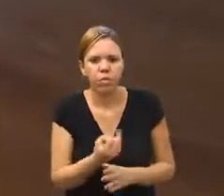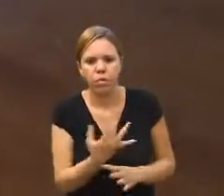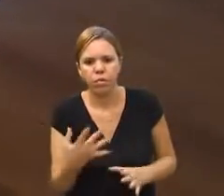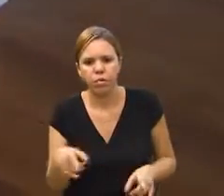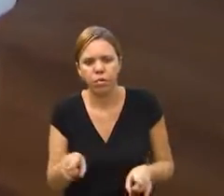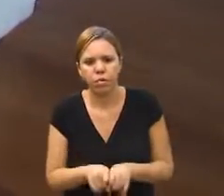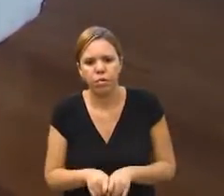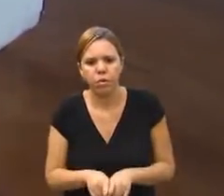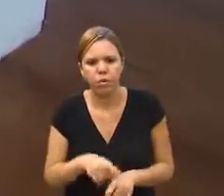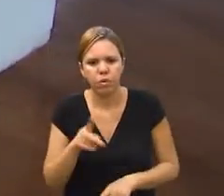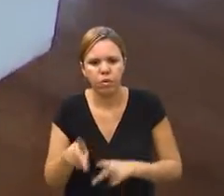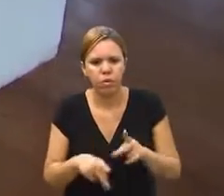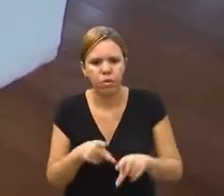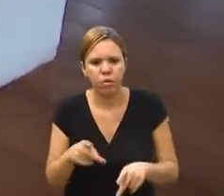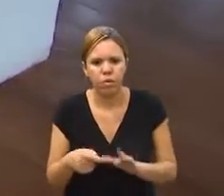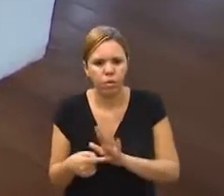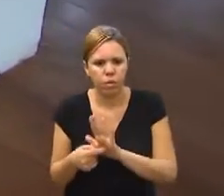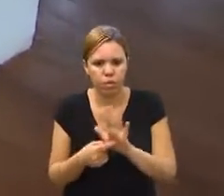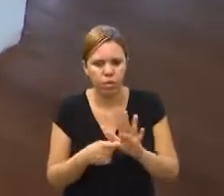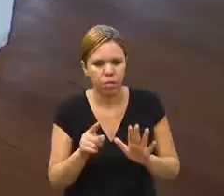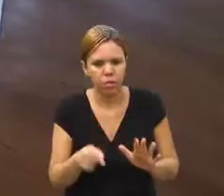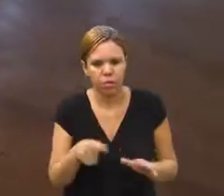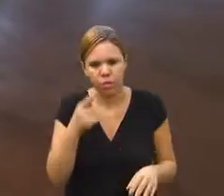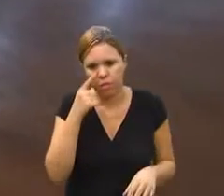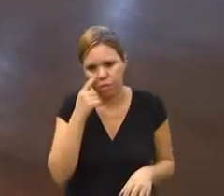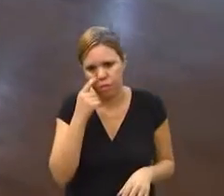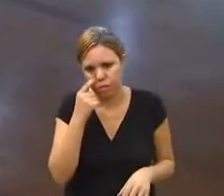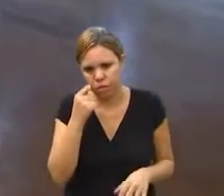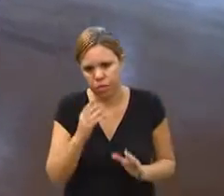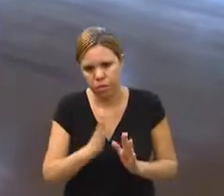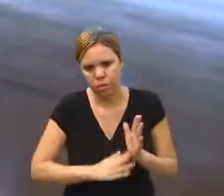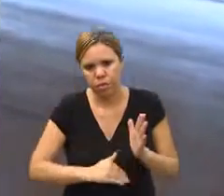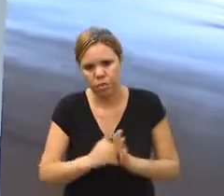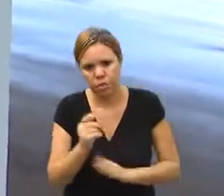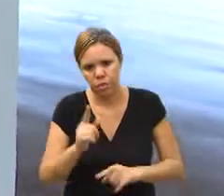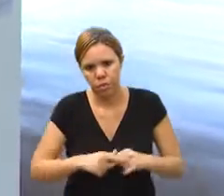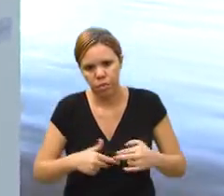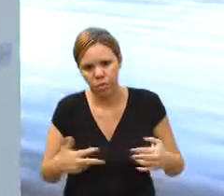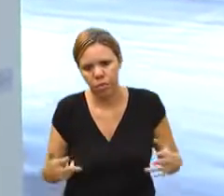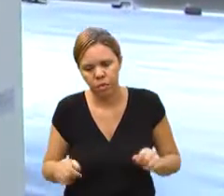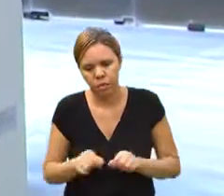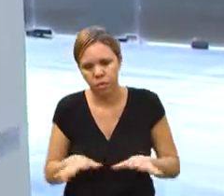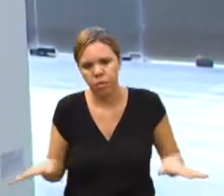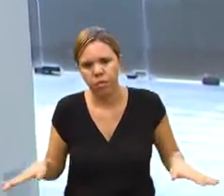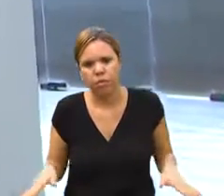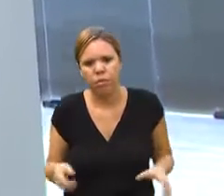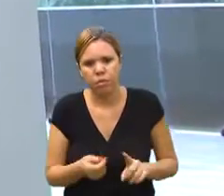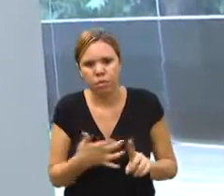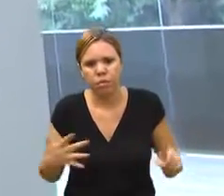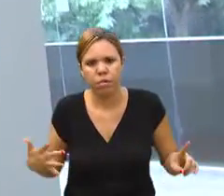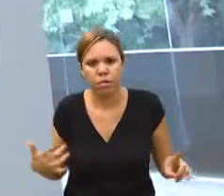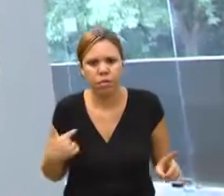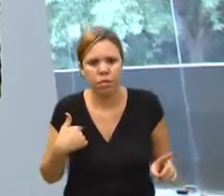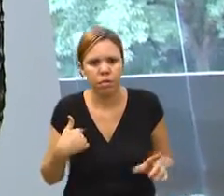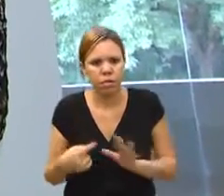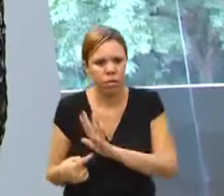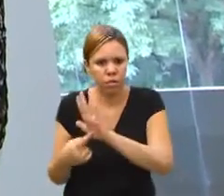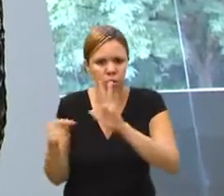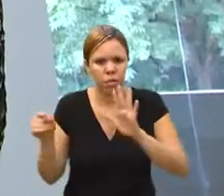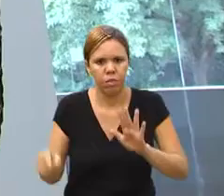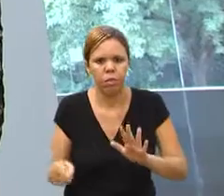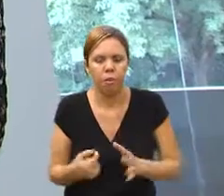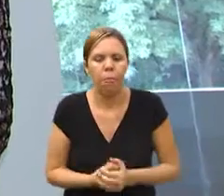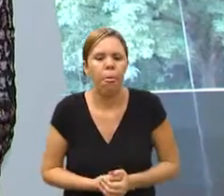também, Tripofobia, é uma pintura objeto, né? Uma pintura expandida, que eu estava expondo